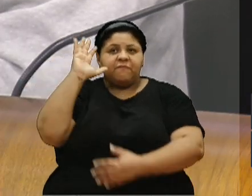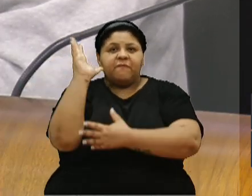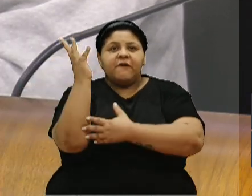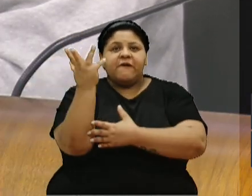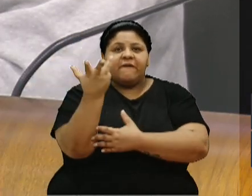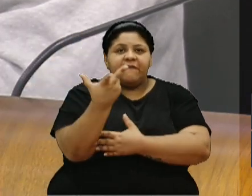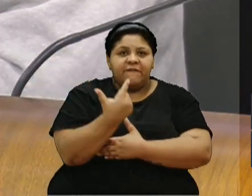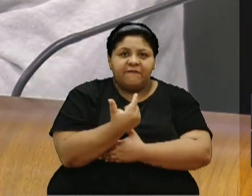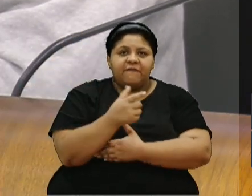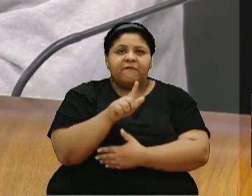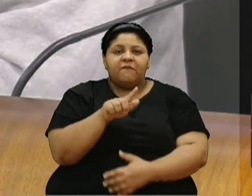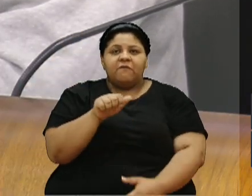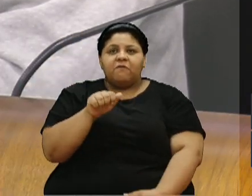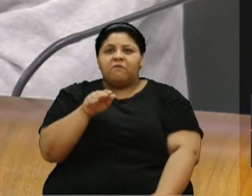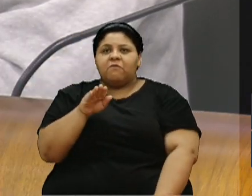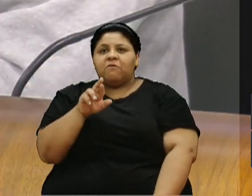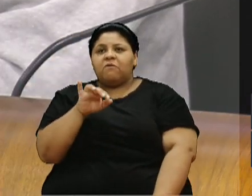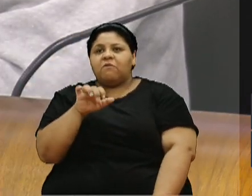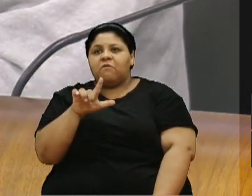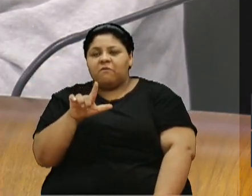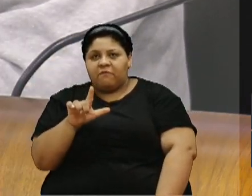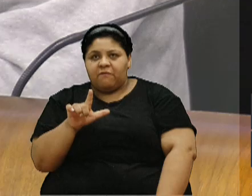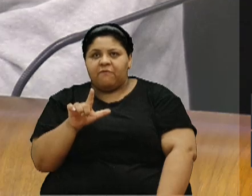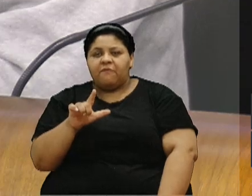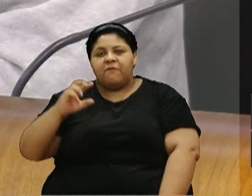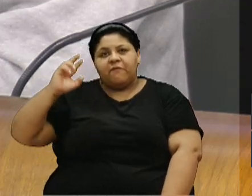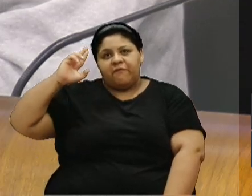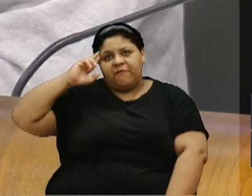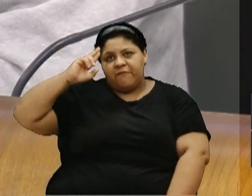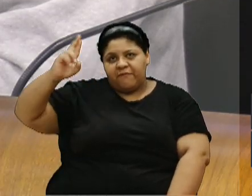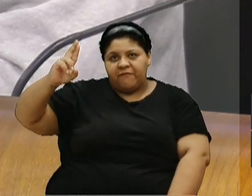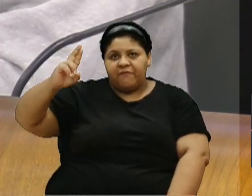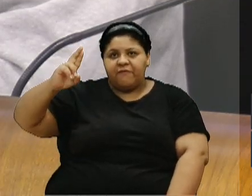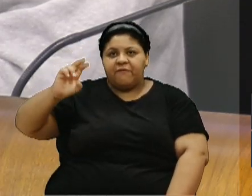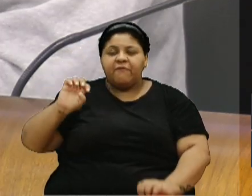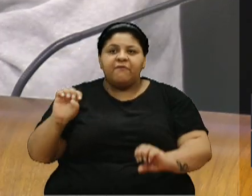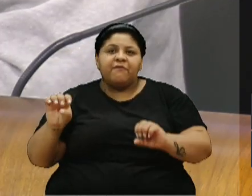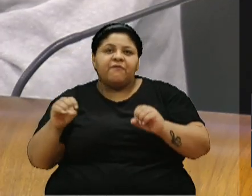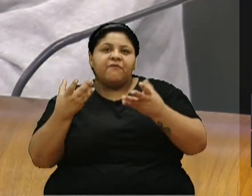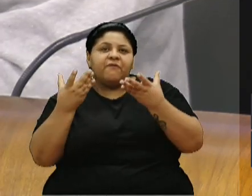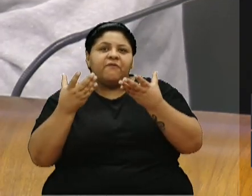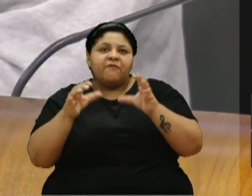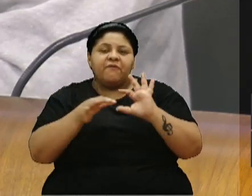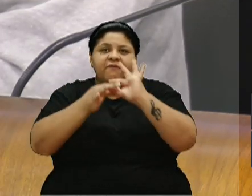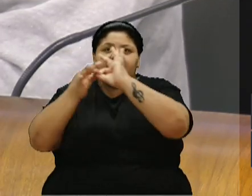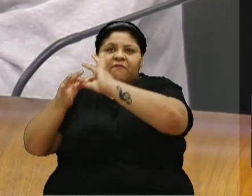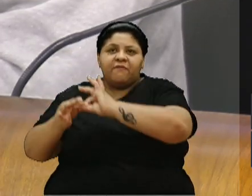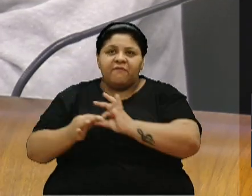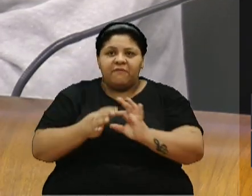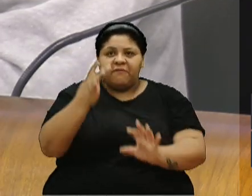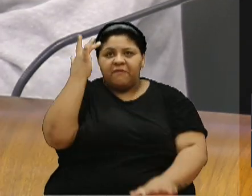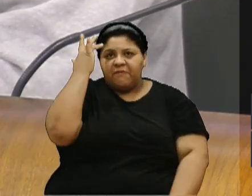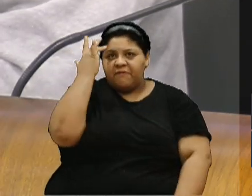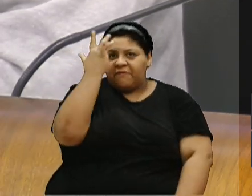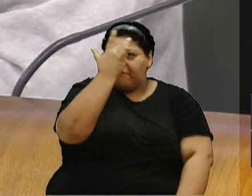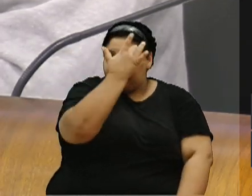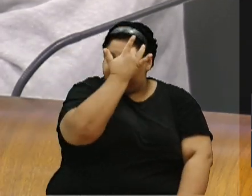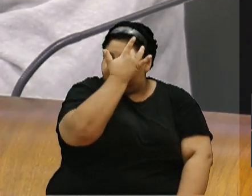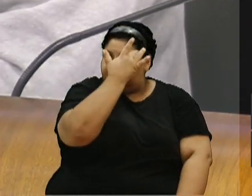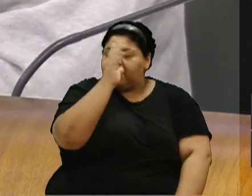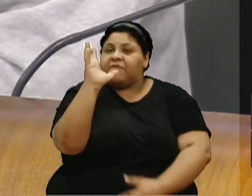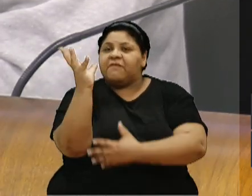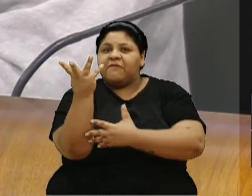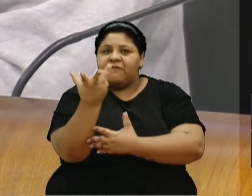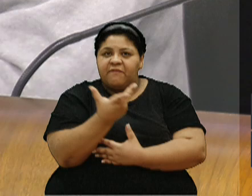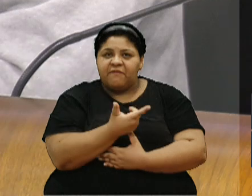FSG, o Gabriel dos Santos Nunes, que é diretor de eventos da Liga Acadêmica de Saúde Mental,